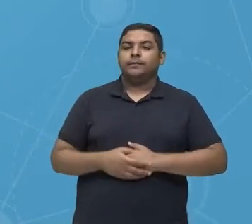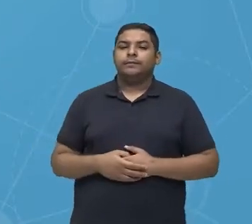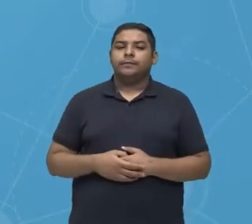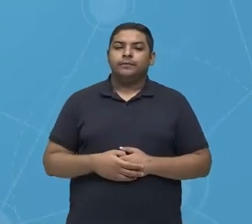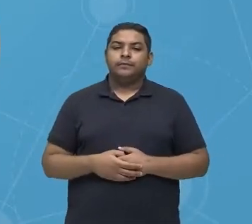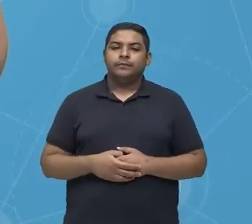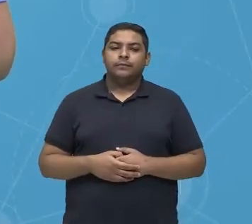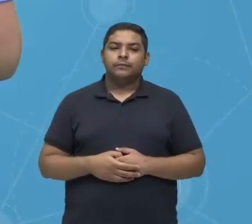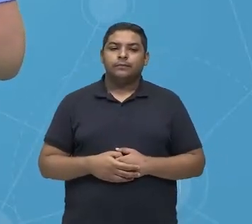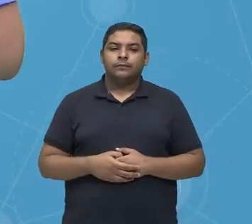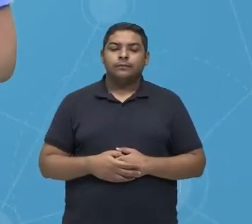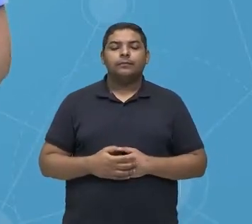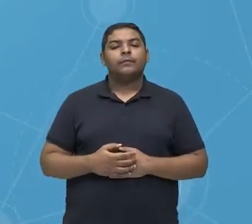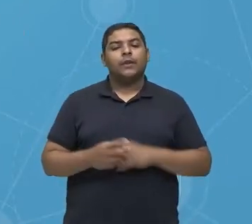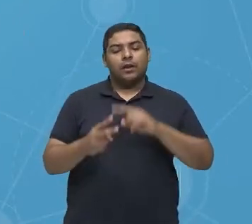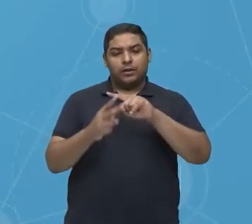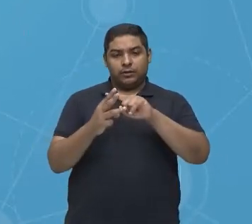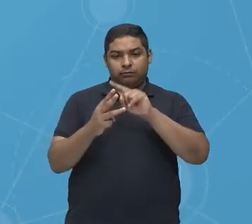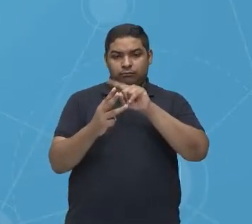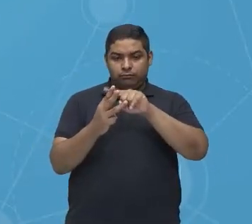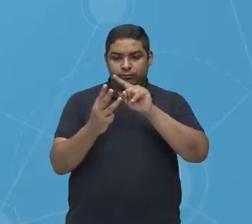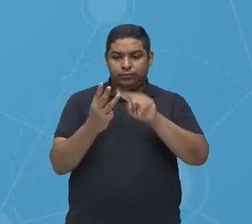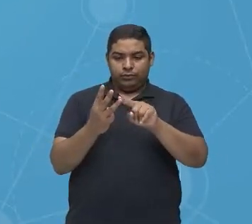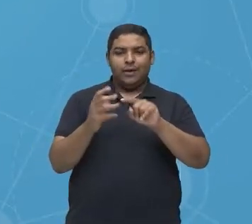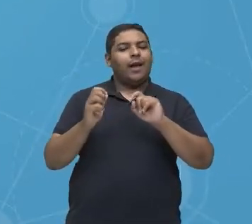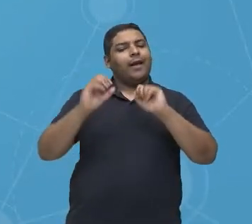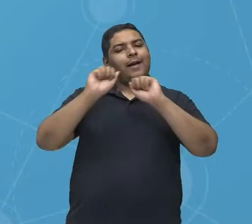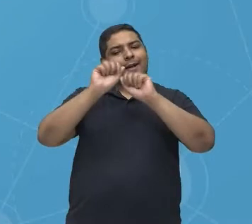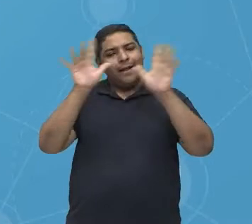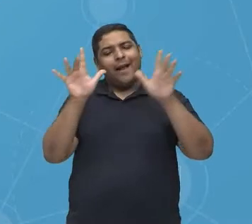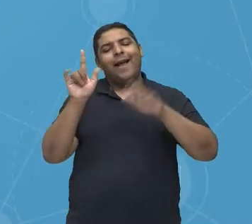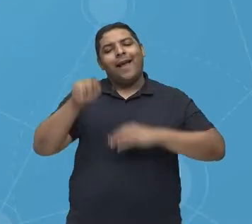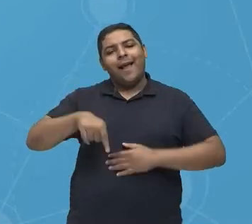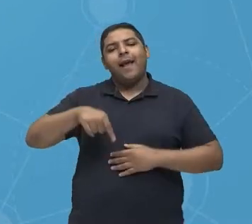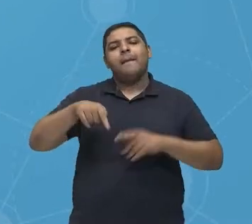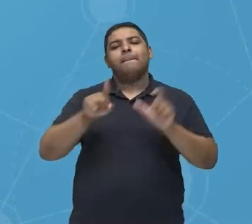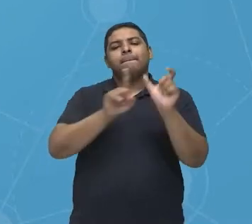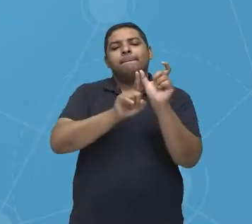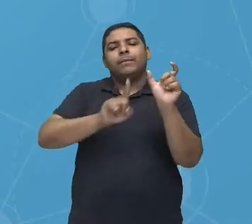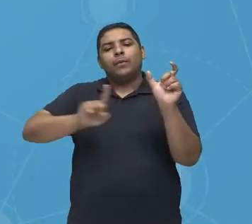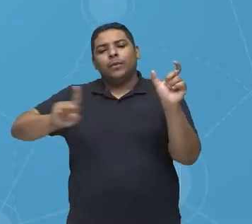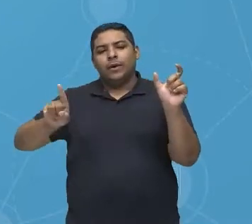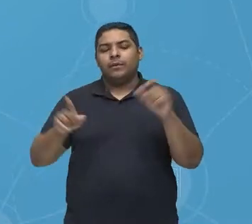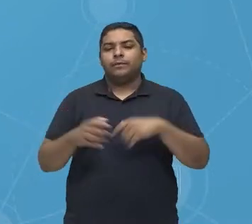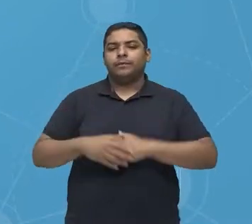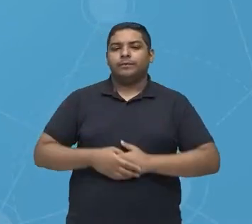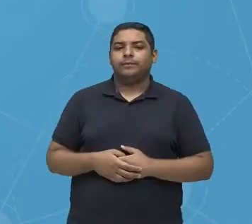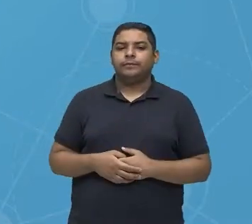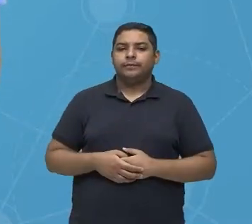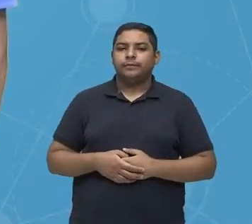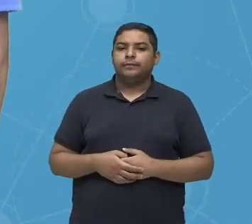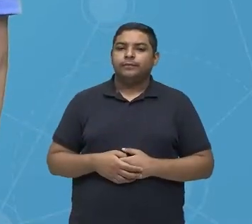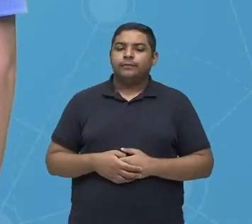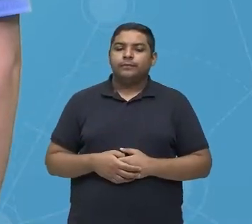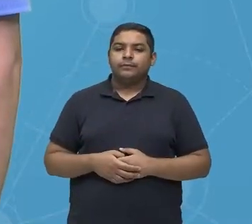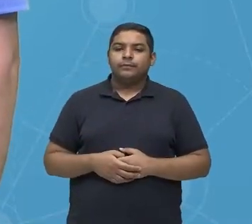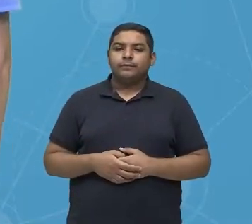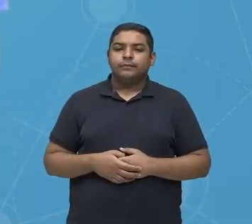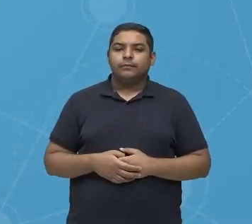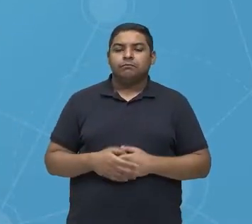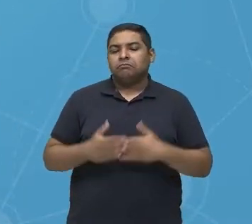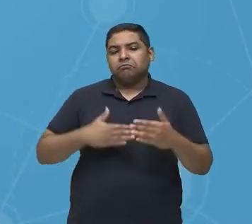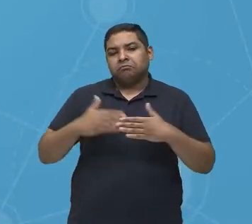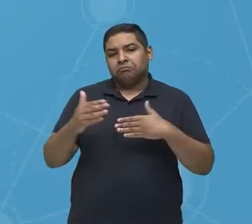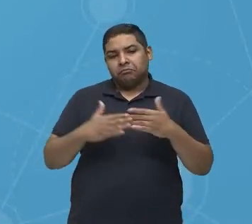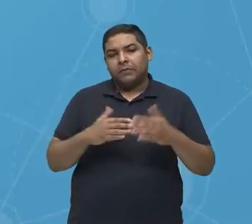aqui, claramente, nós temos um plural. Então, we, nós, you pode ser você ou vocês, né? Independente disso, ele vai ser